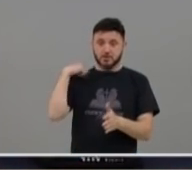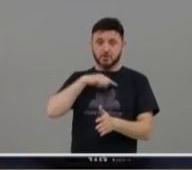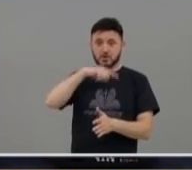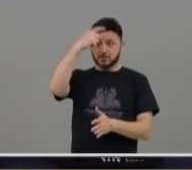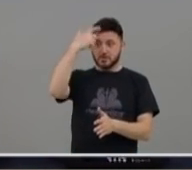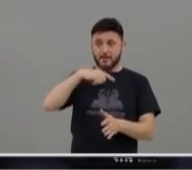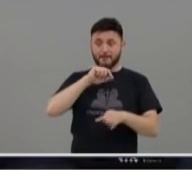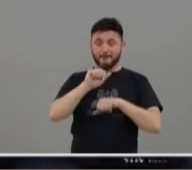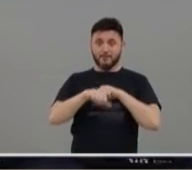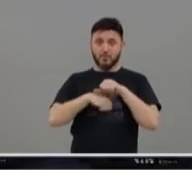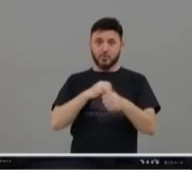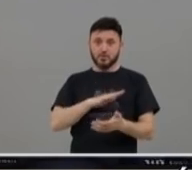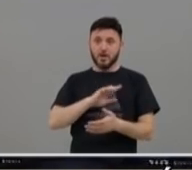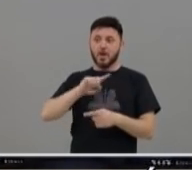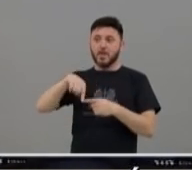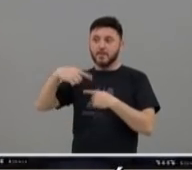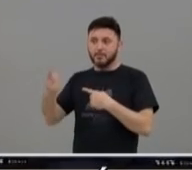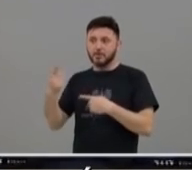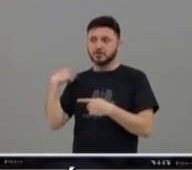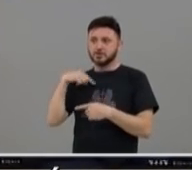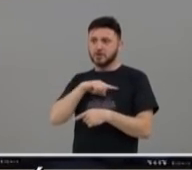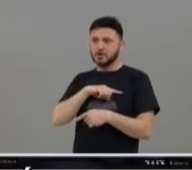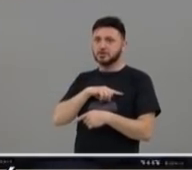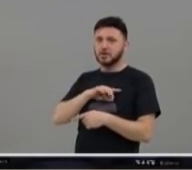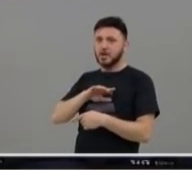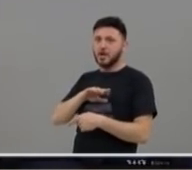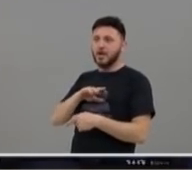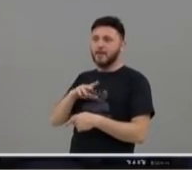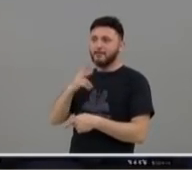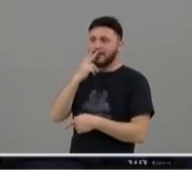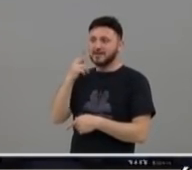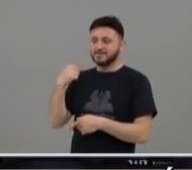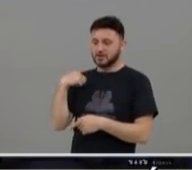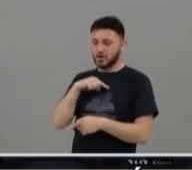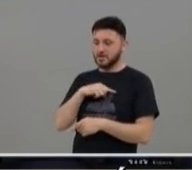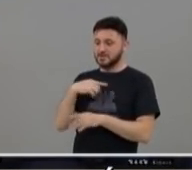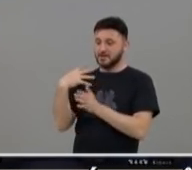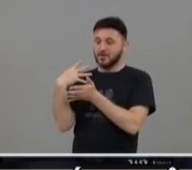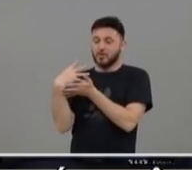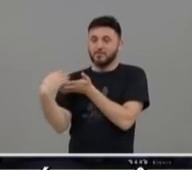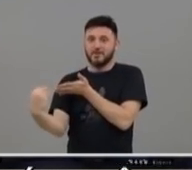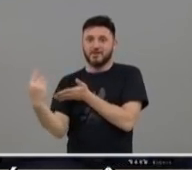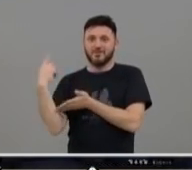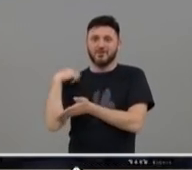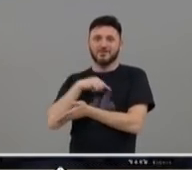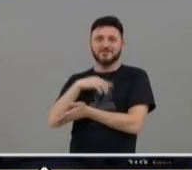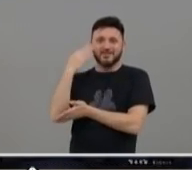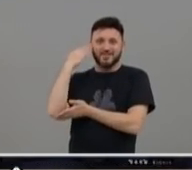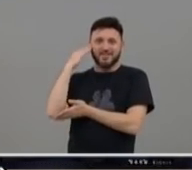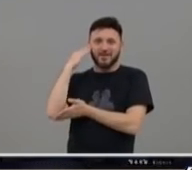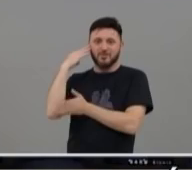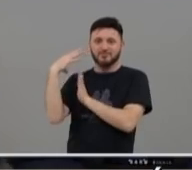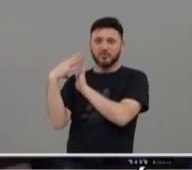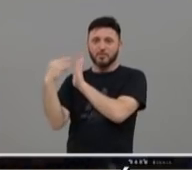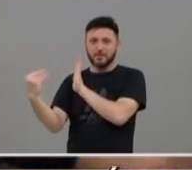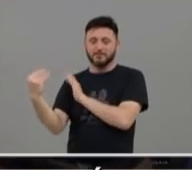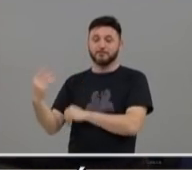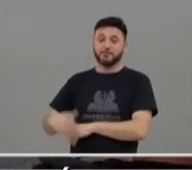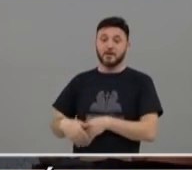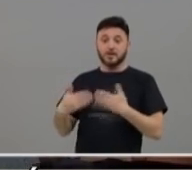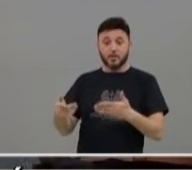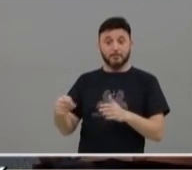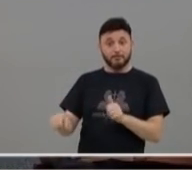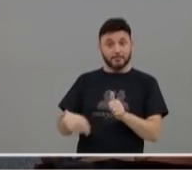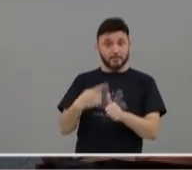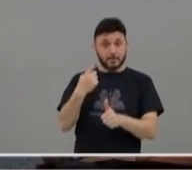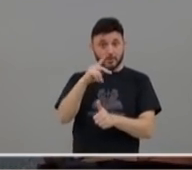nossas atitudes, nós vamos quebrando todo o orgulho. Você pode rezar pelo outro? Deve. Deve. Mas primeiro coloque a